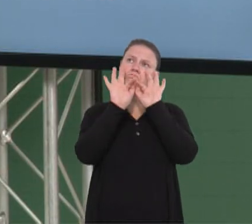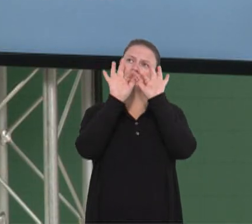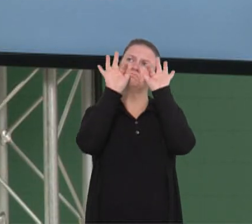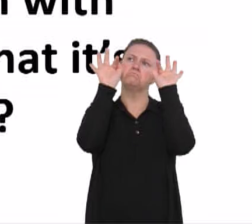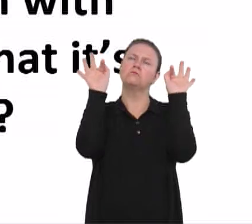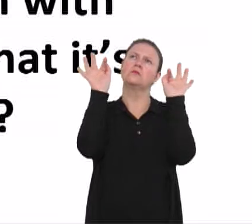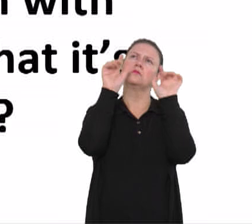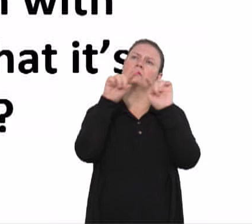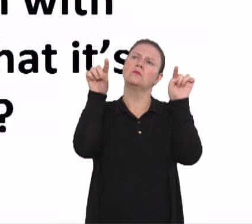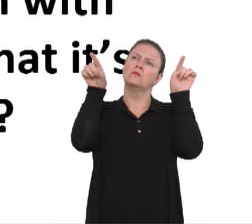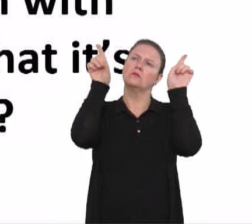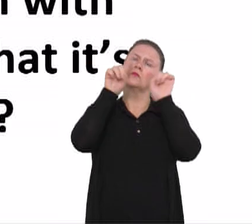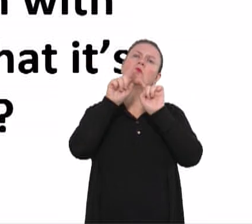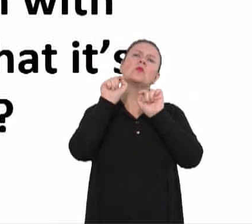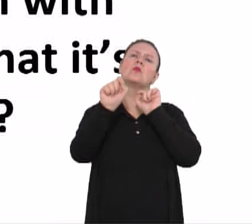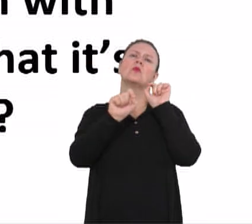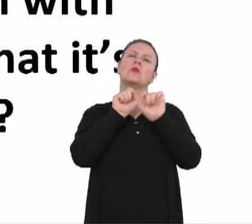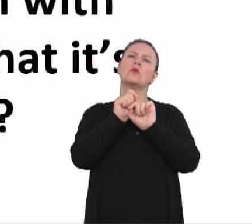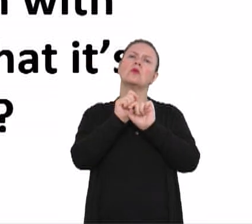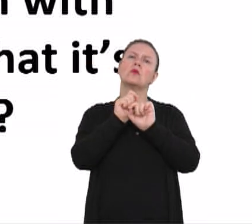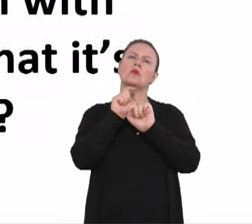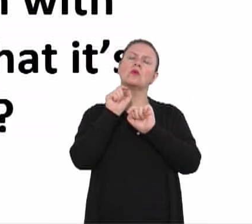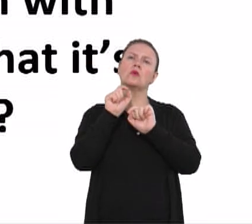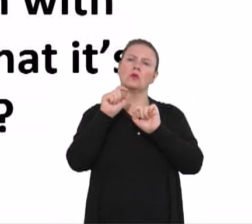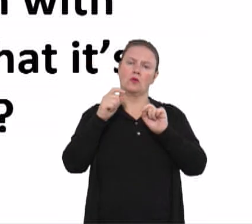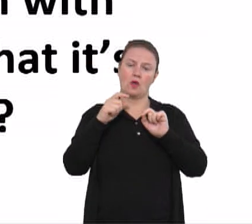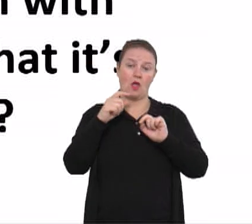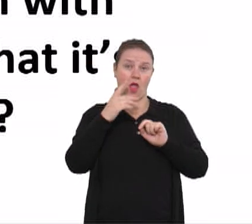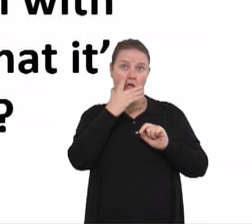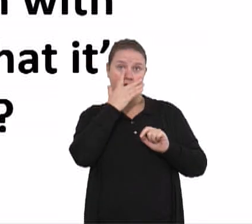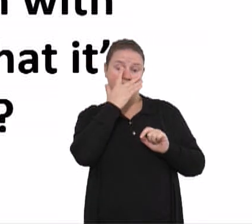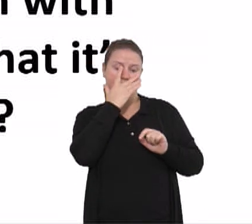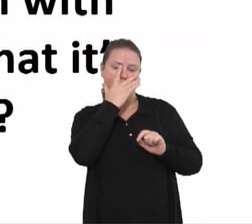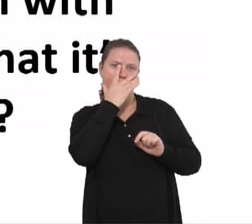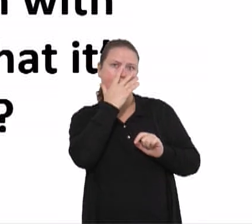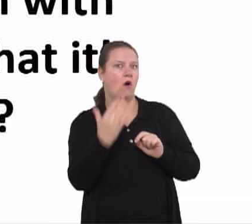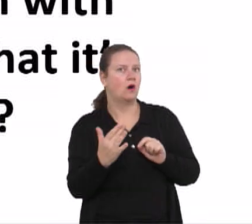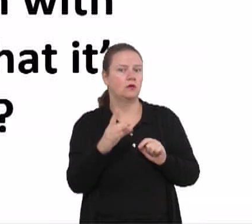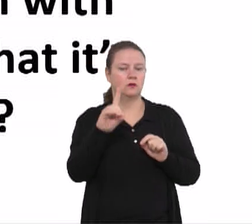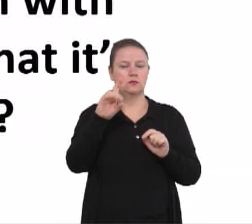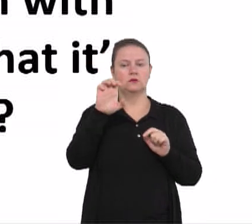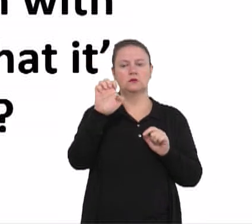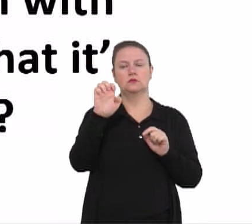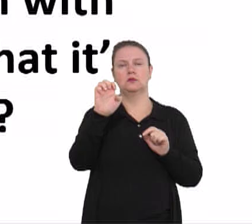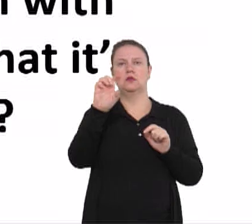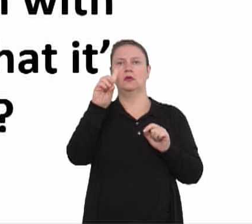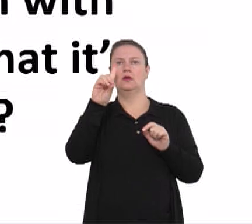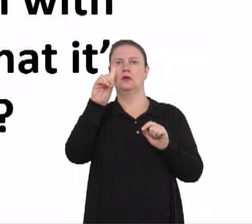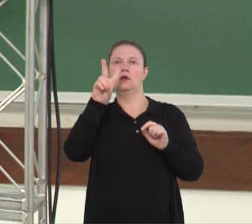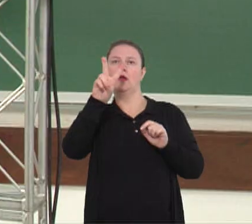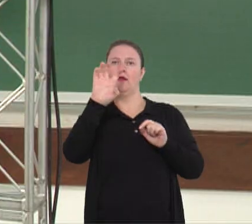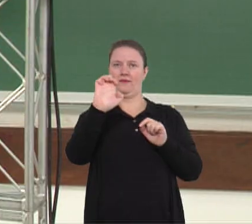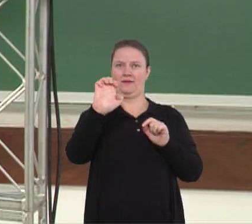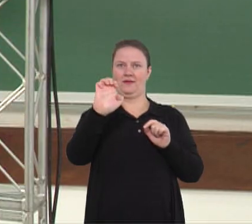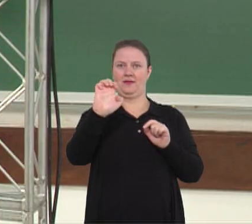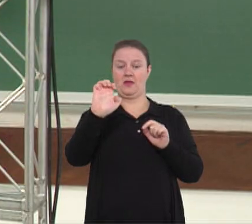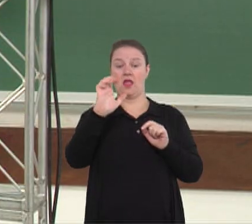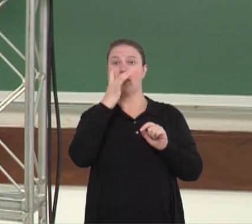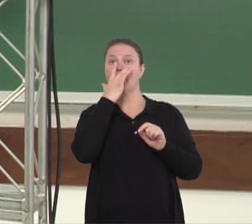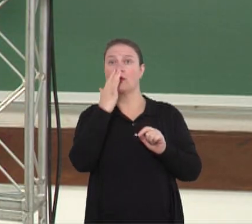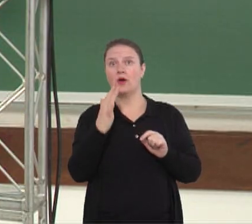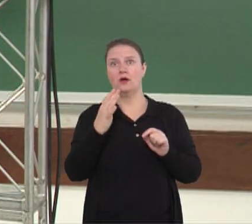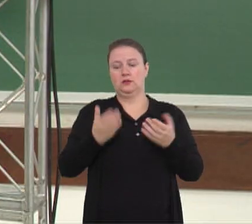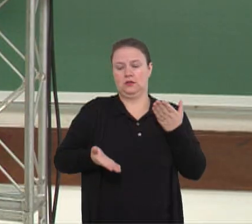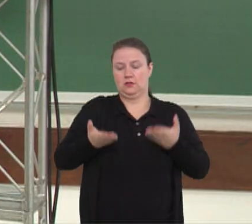desse tal must be esta toalha deve estar mais pesada ok então ela não